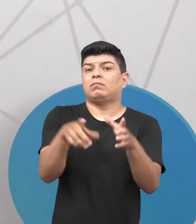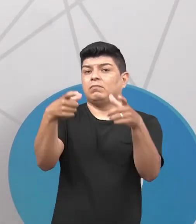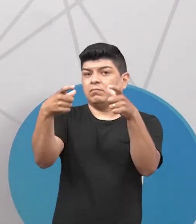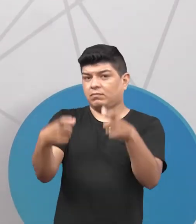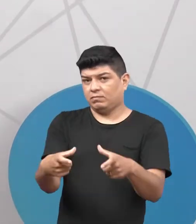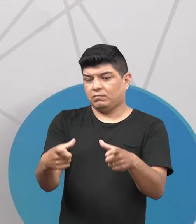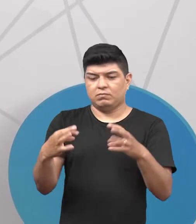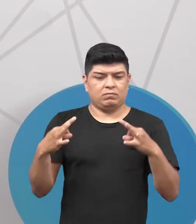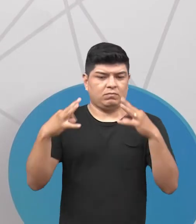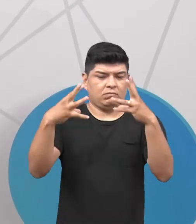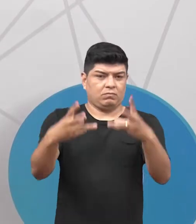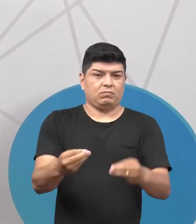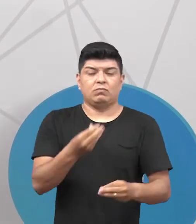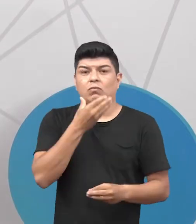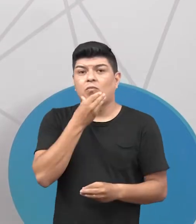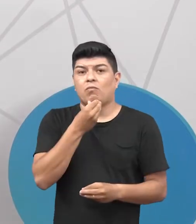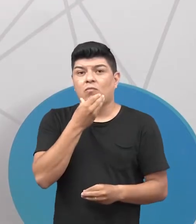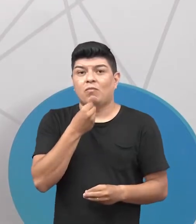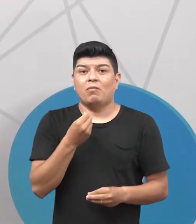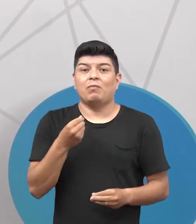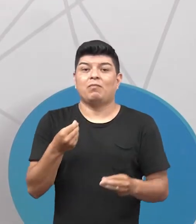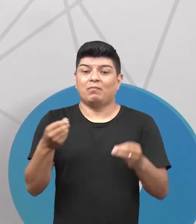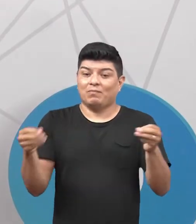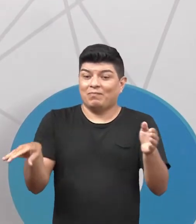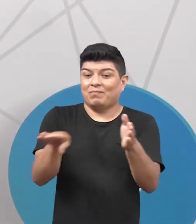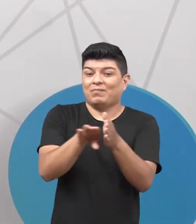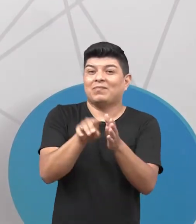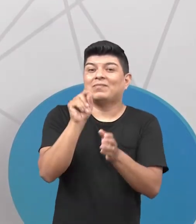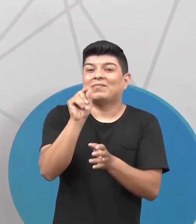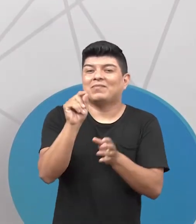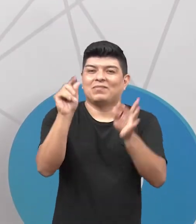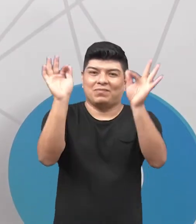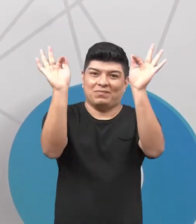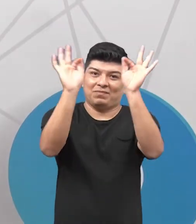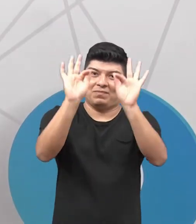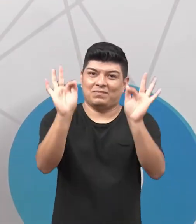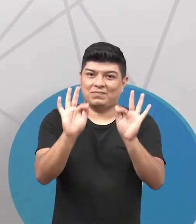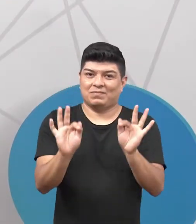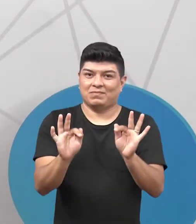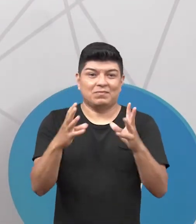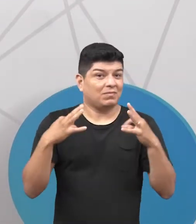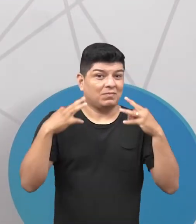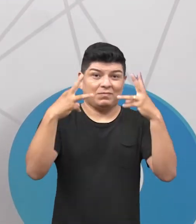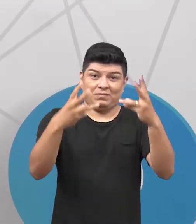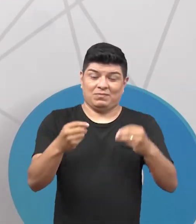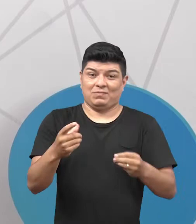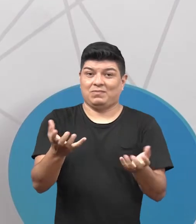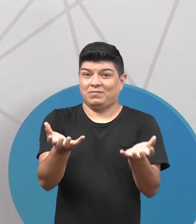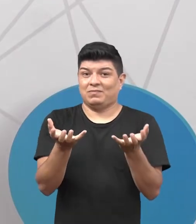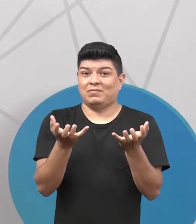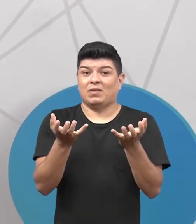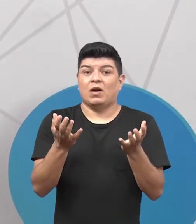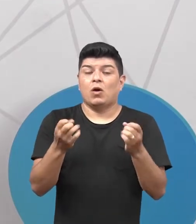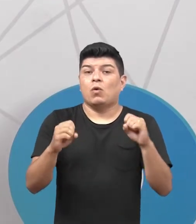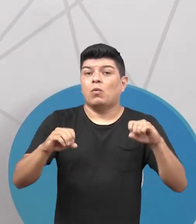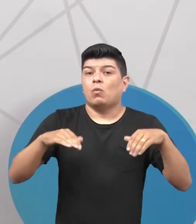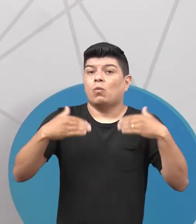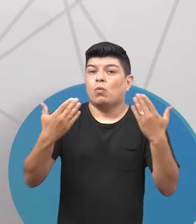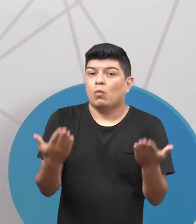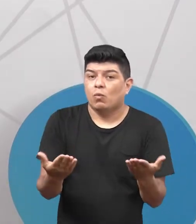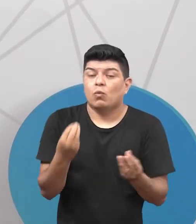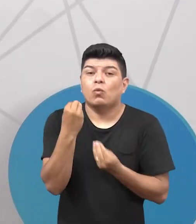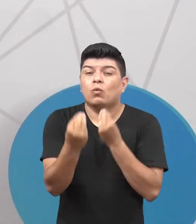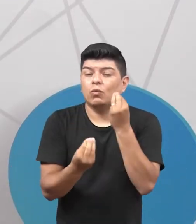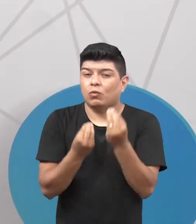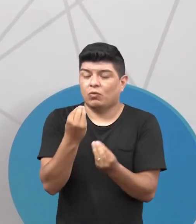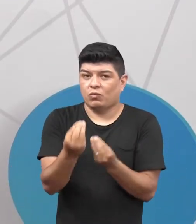Para chegar onde todo homem quer chegar, a felicidade. Todos nós queremos chegar à felicidade, mas qual é o caminho? Nós temos